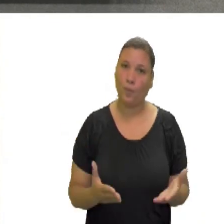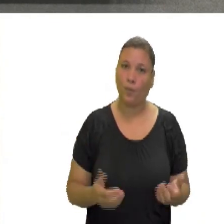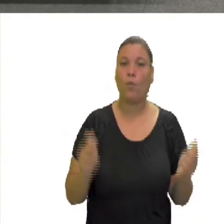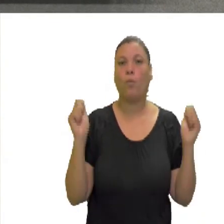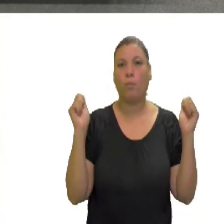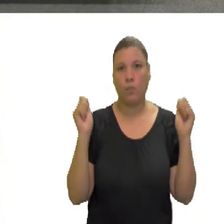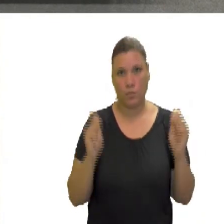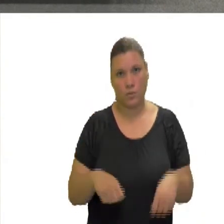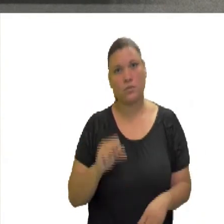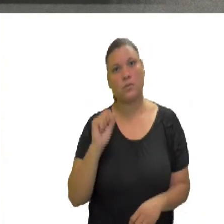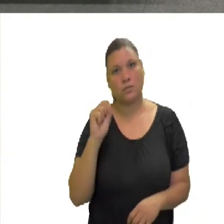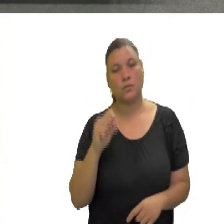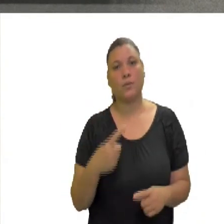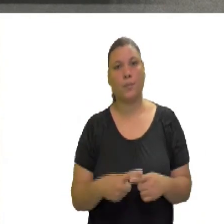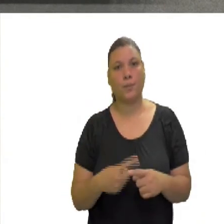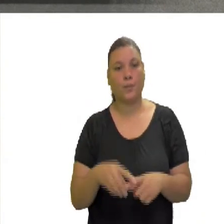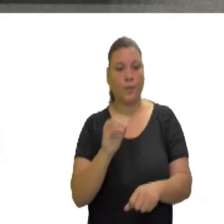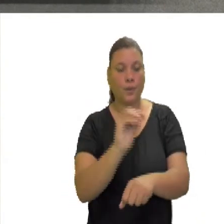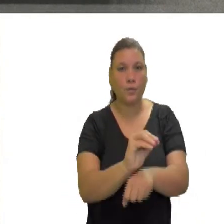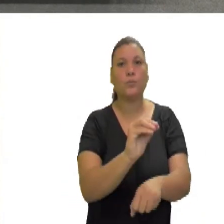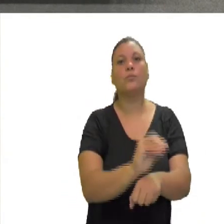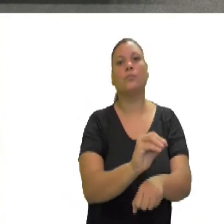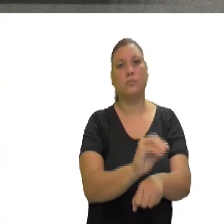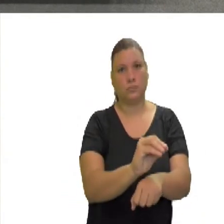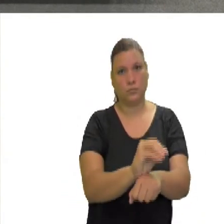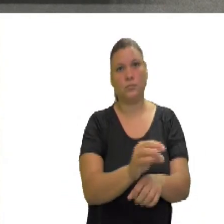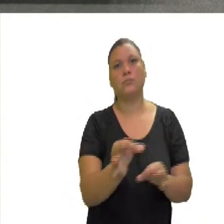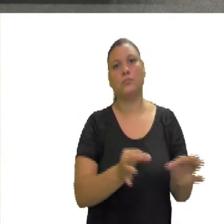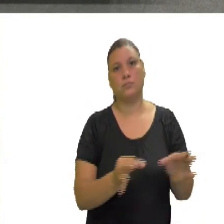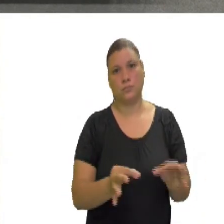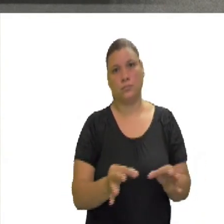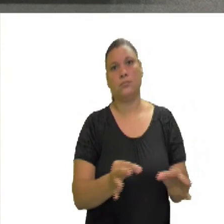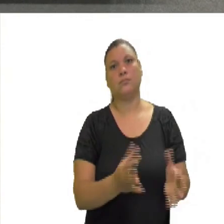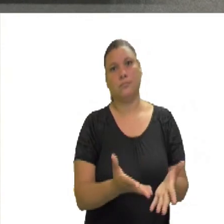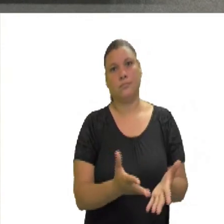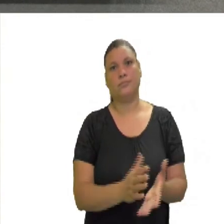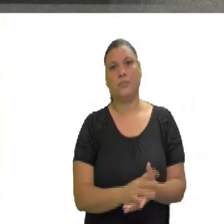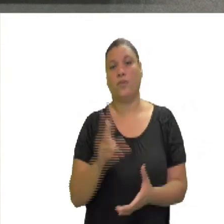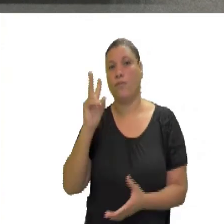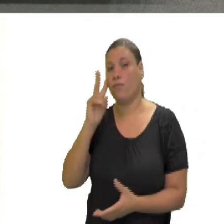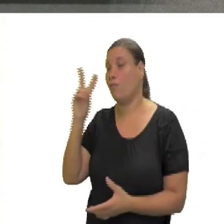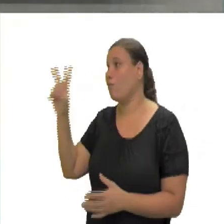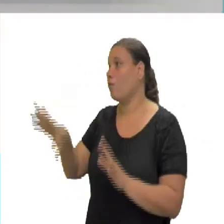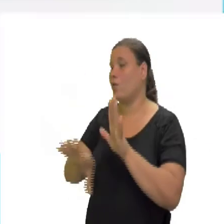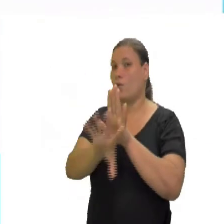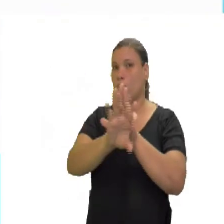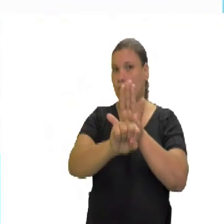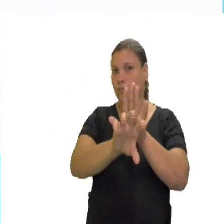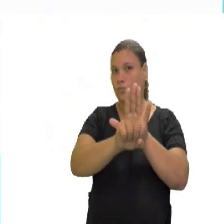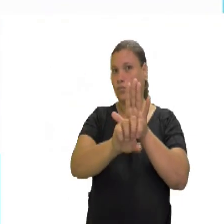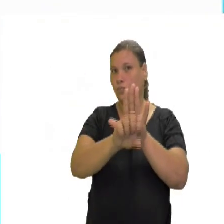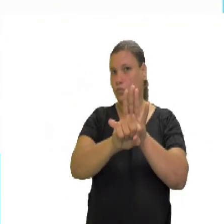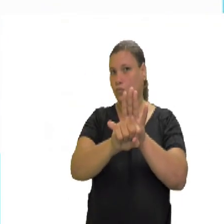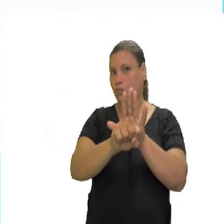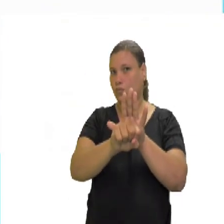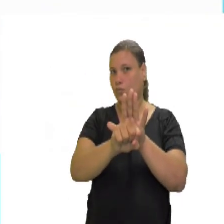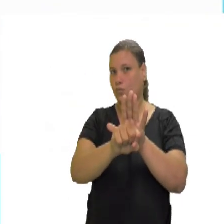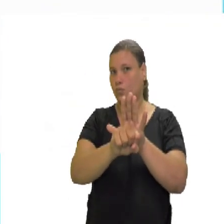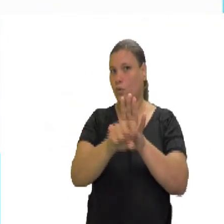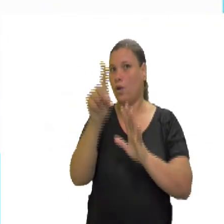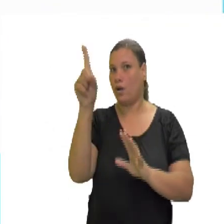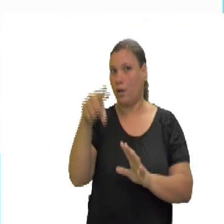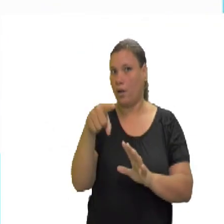possível com essa preservação. E aí está o escudo do projeto Estrada Real. Hoje é um projeto bem respeitado no